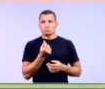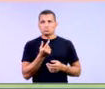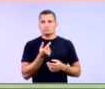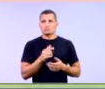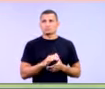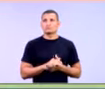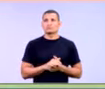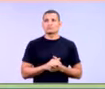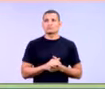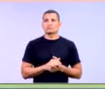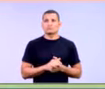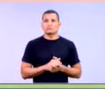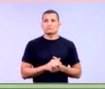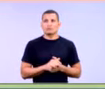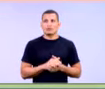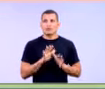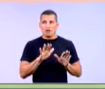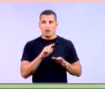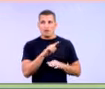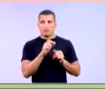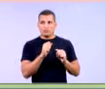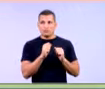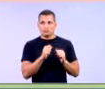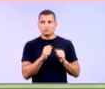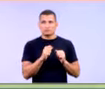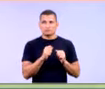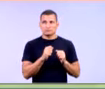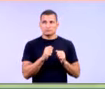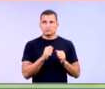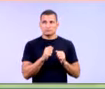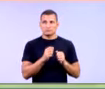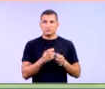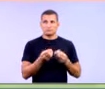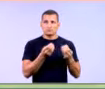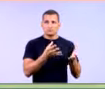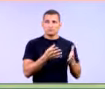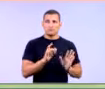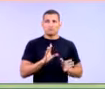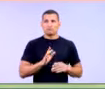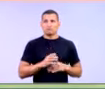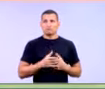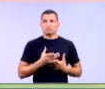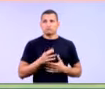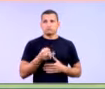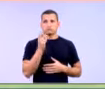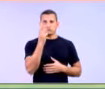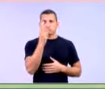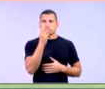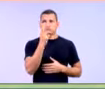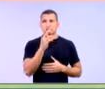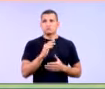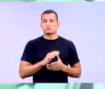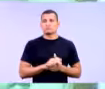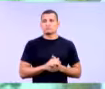benefício, mas que elas podem conceder por sua própria iniciativa. Então, no